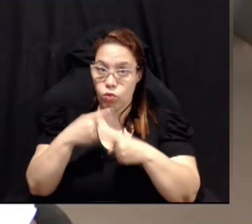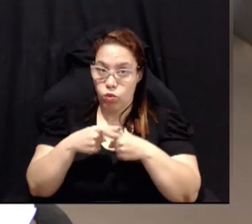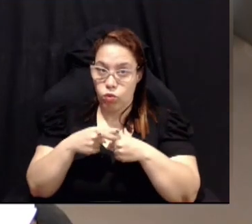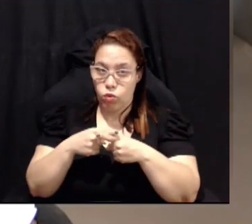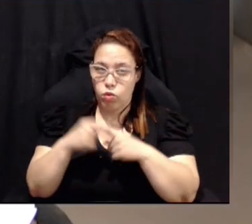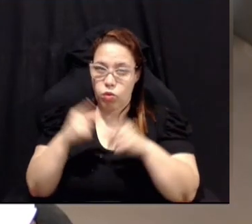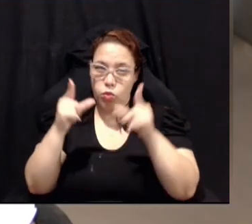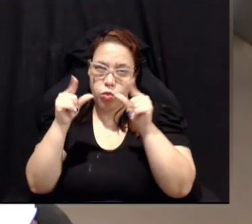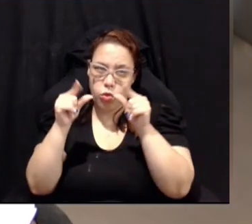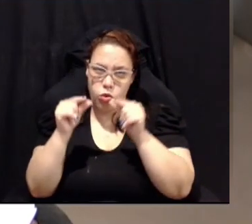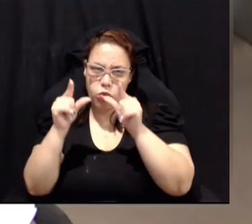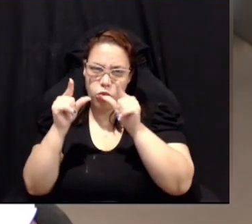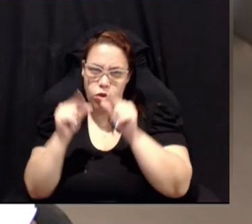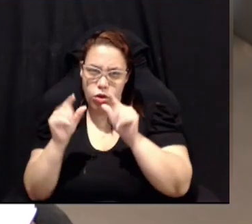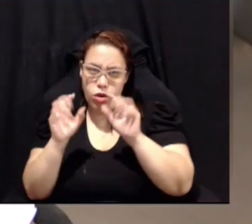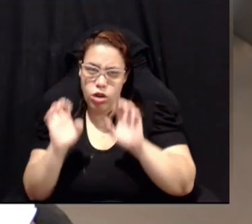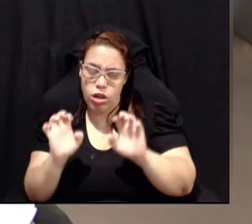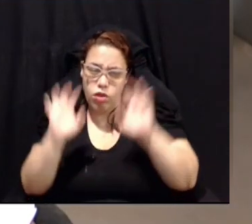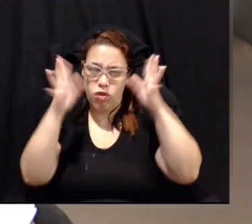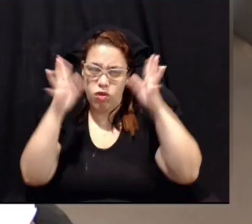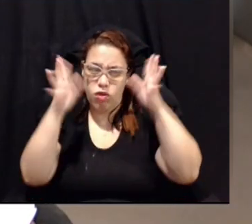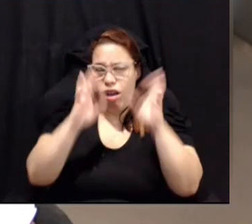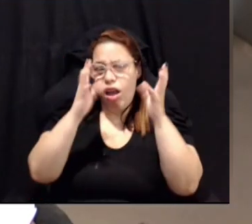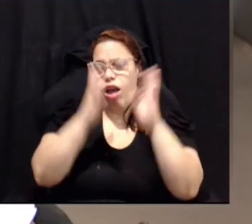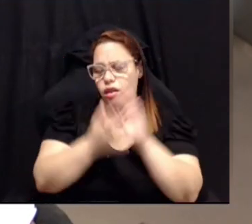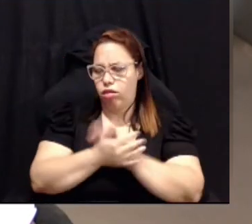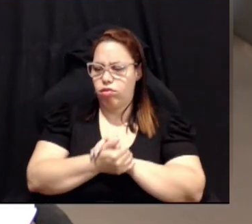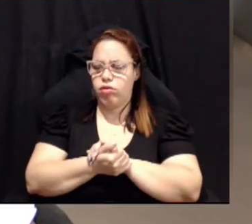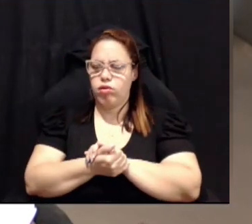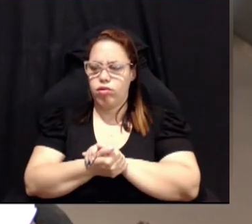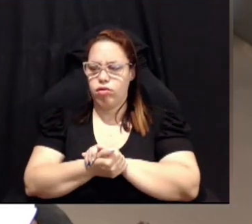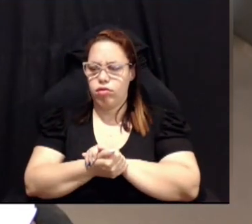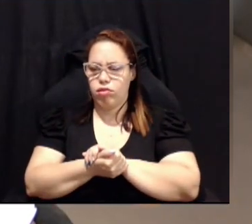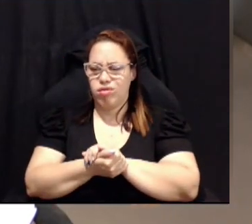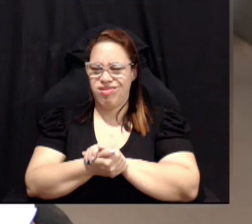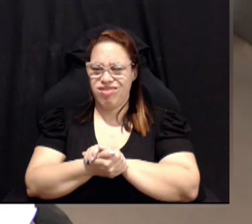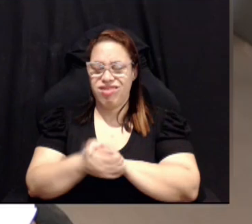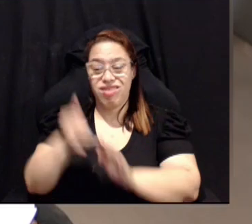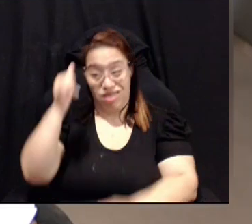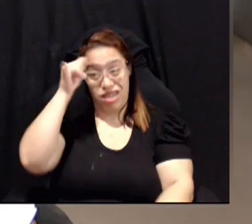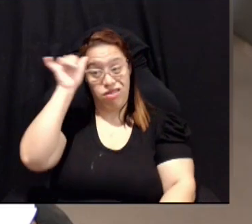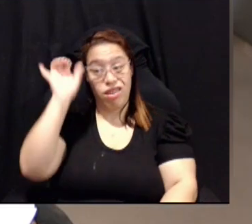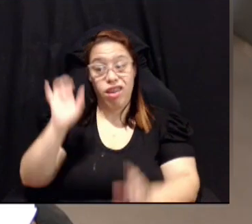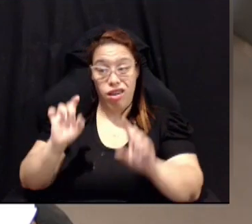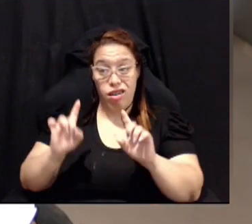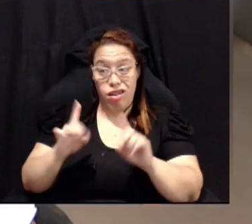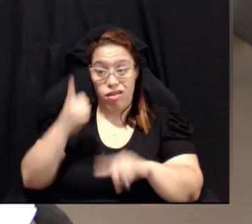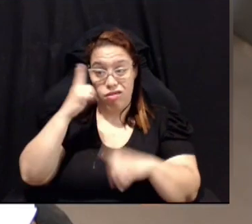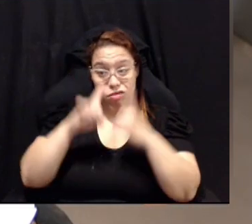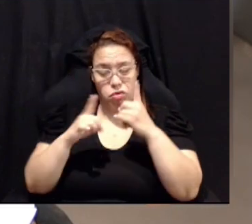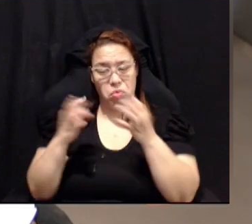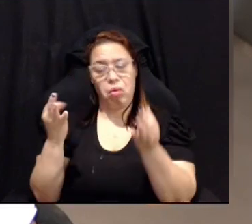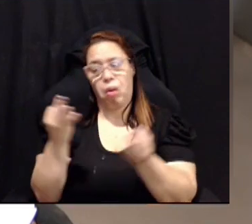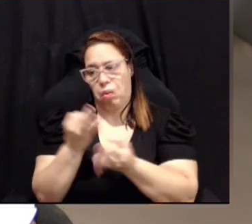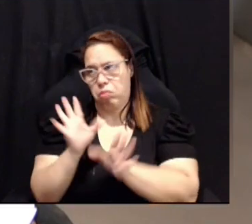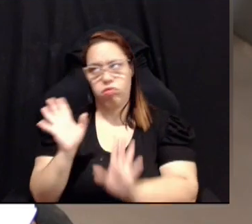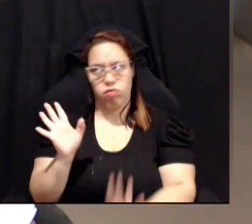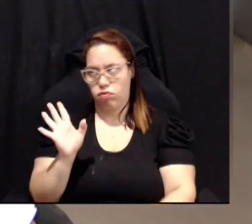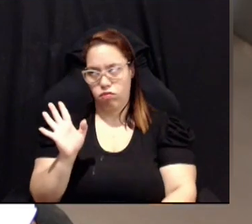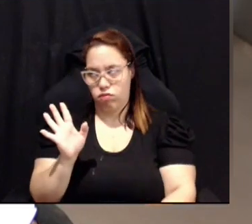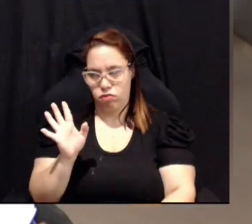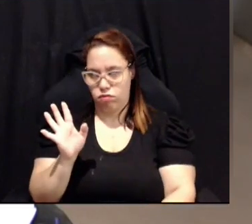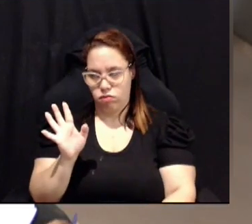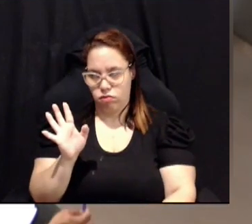menos, né, eventos assim que a gente, né, precisa evitar no carnaval. Não foi perfeito, né, também essa é uma